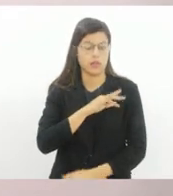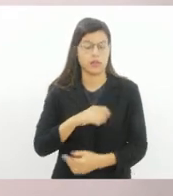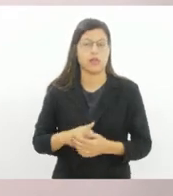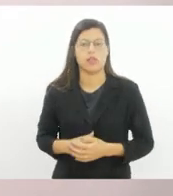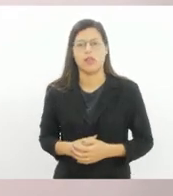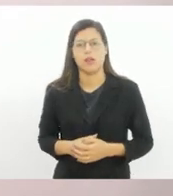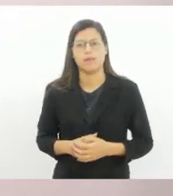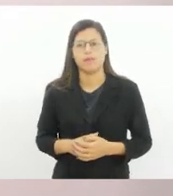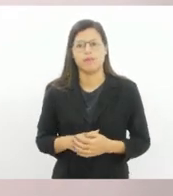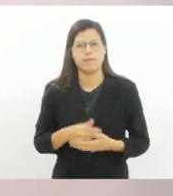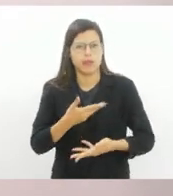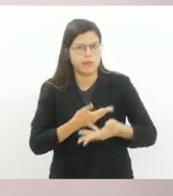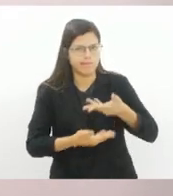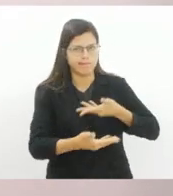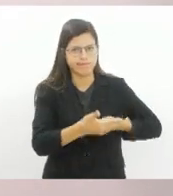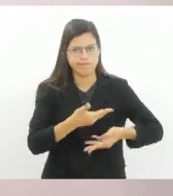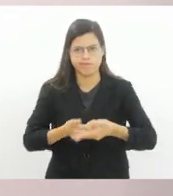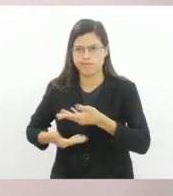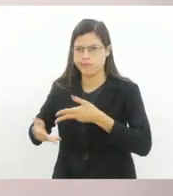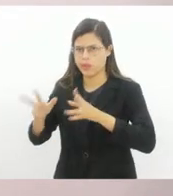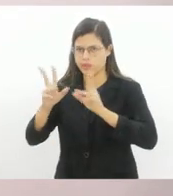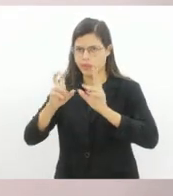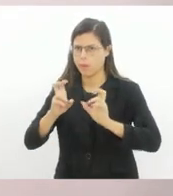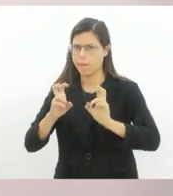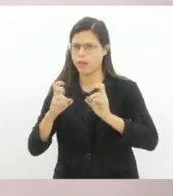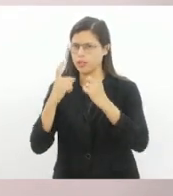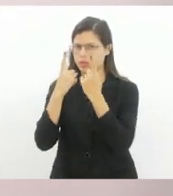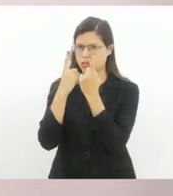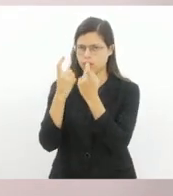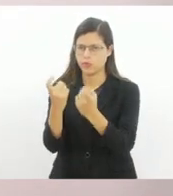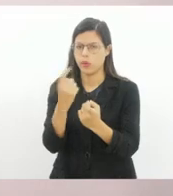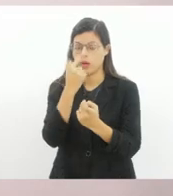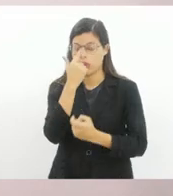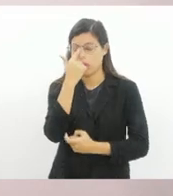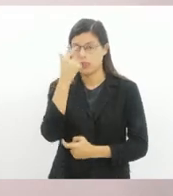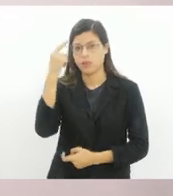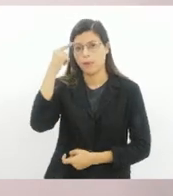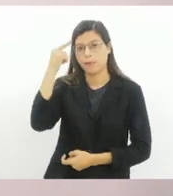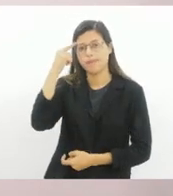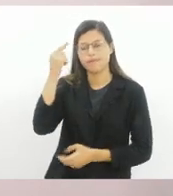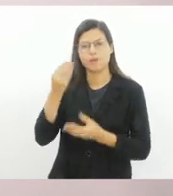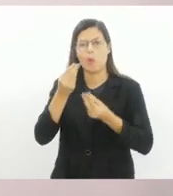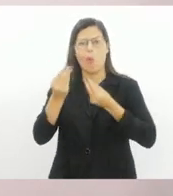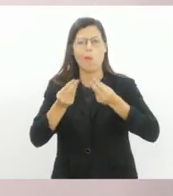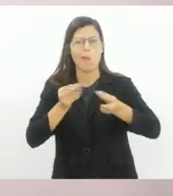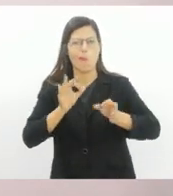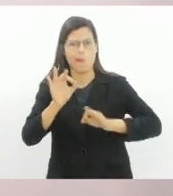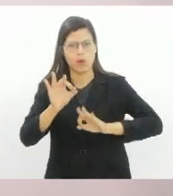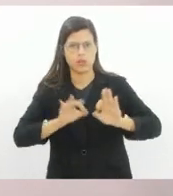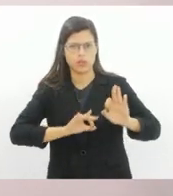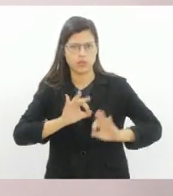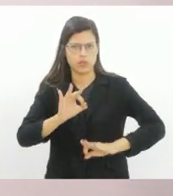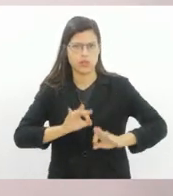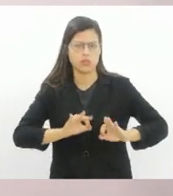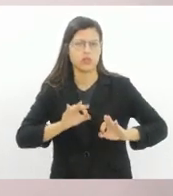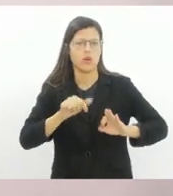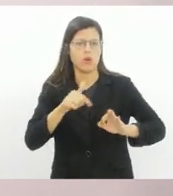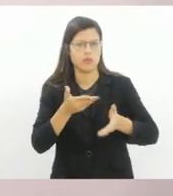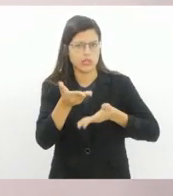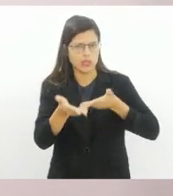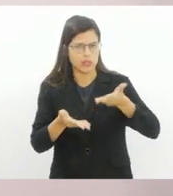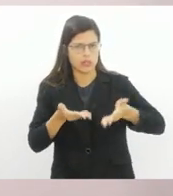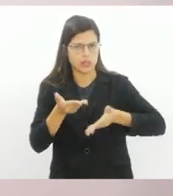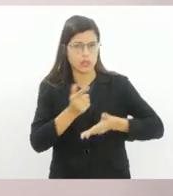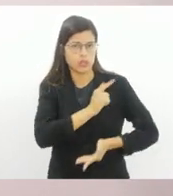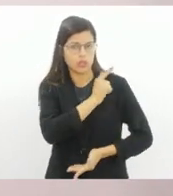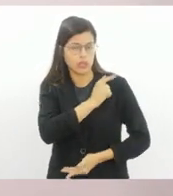à transversalização da temática da violência e pensando a organização desse serviço, dessa atenção, da